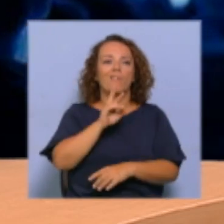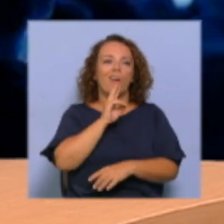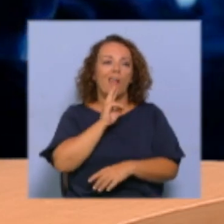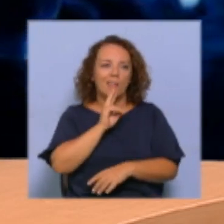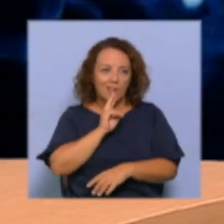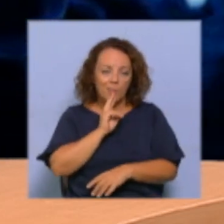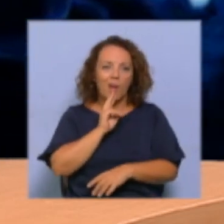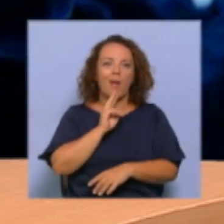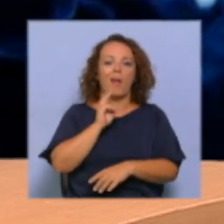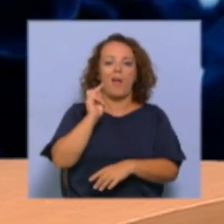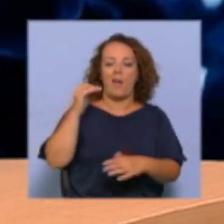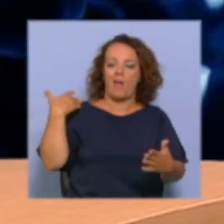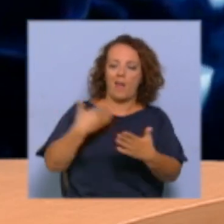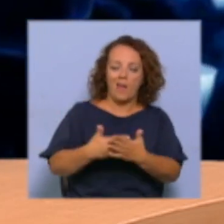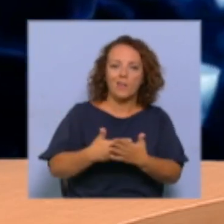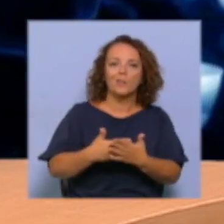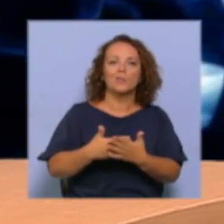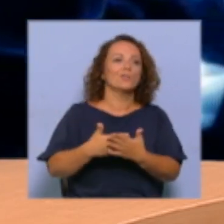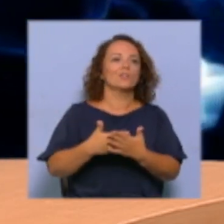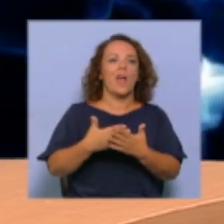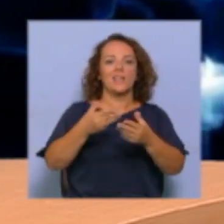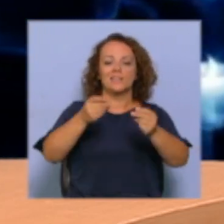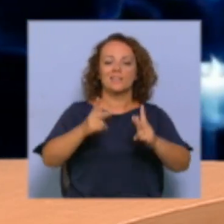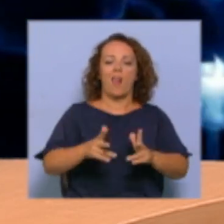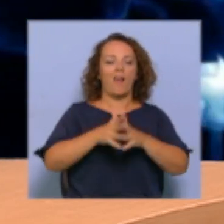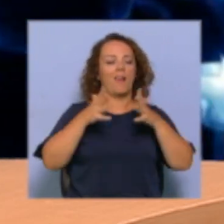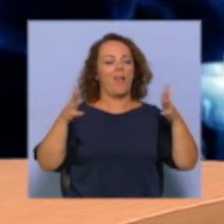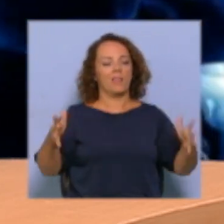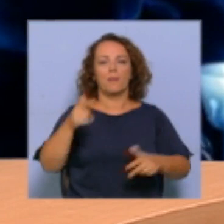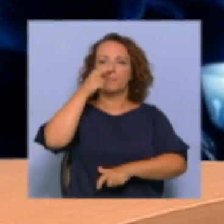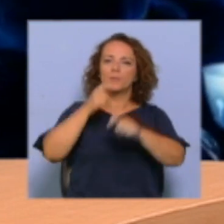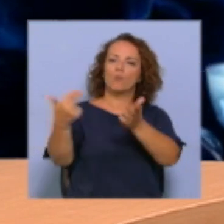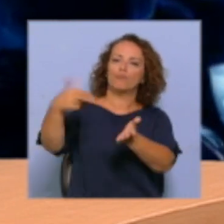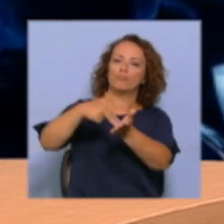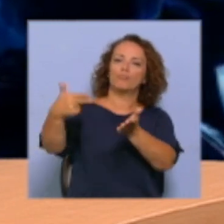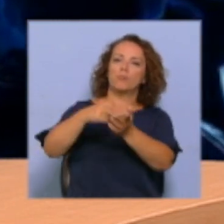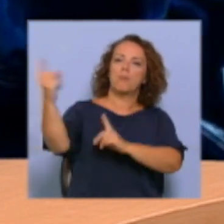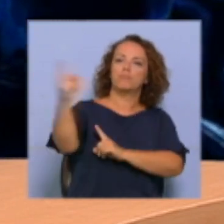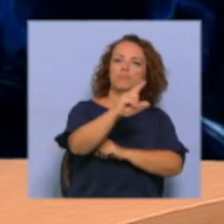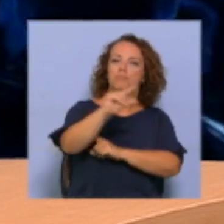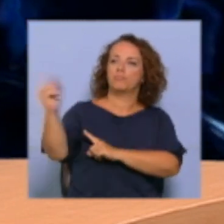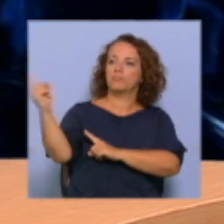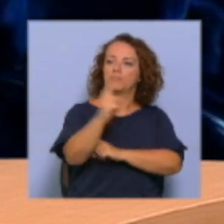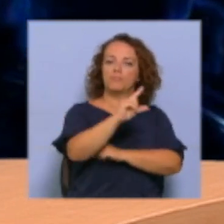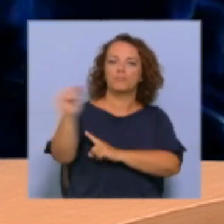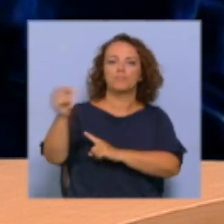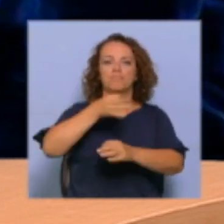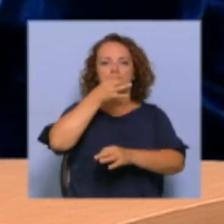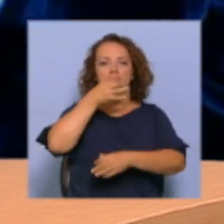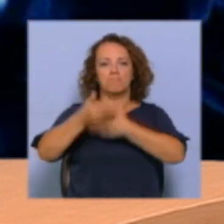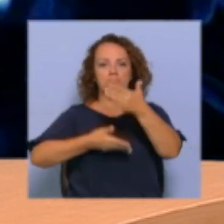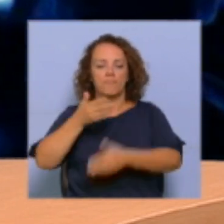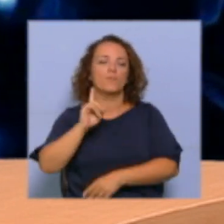Almos Carmeli nos últimos anos, em que nós estávamos todos numa grande sala a ouvir pessoas que entravam e saíam e que iam falando, e depois havia uma